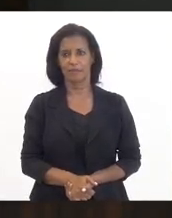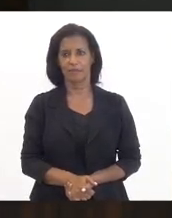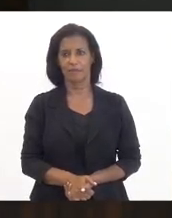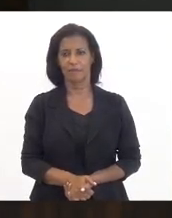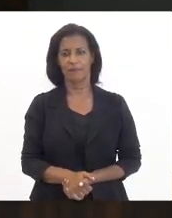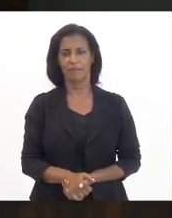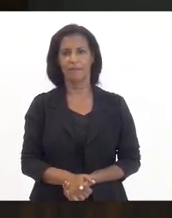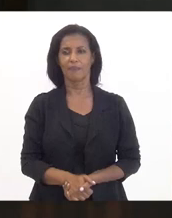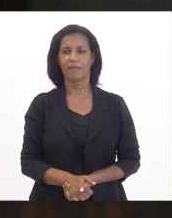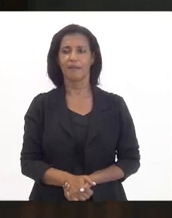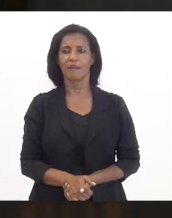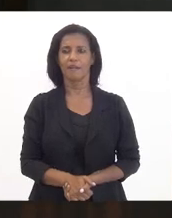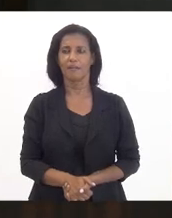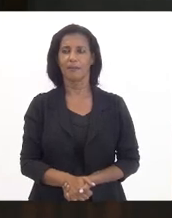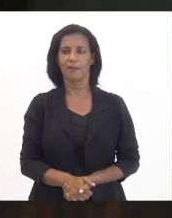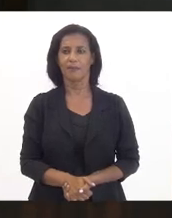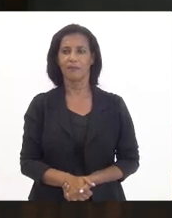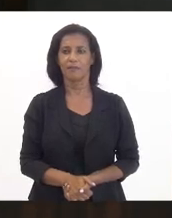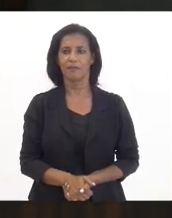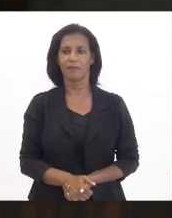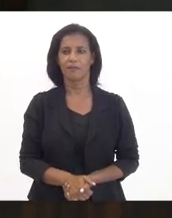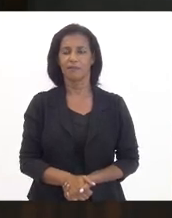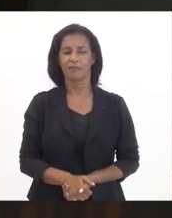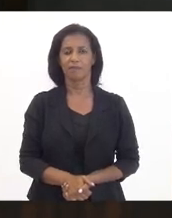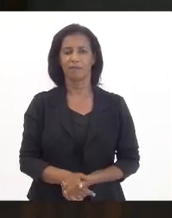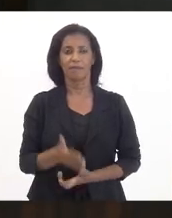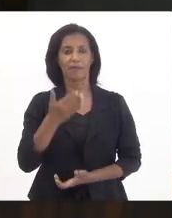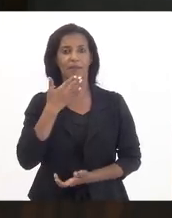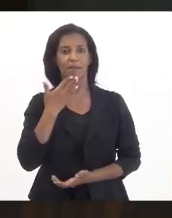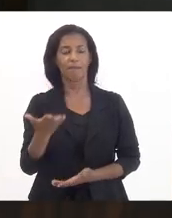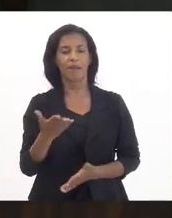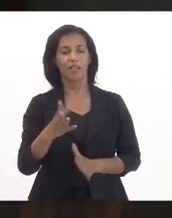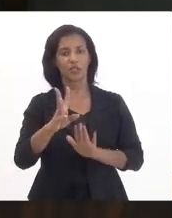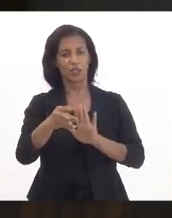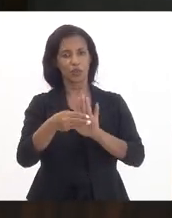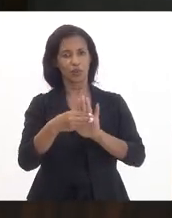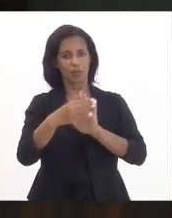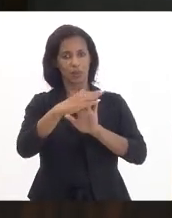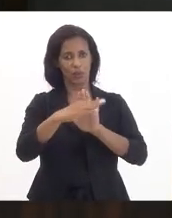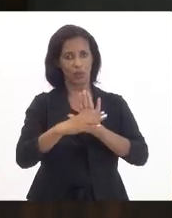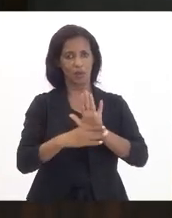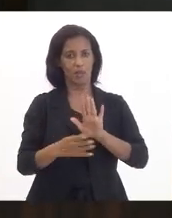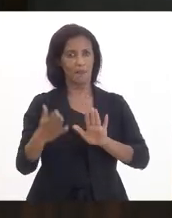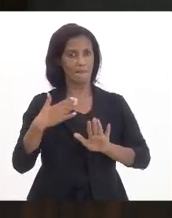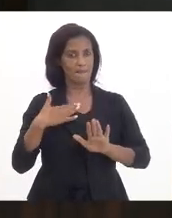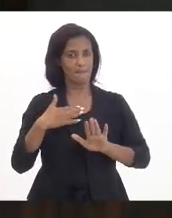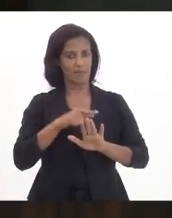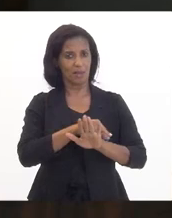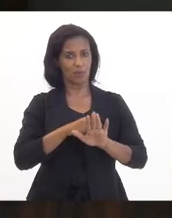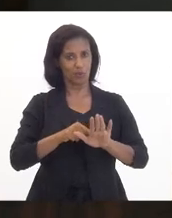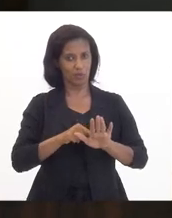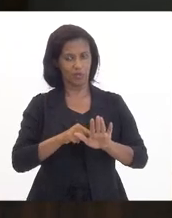Marquinha danada, hein? Você não me entregou, né? Requer inclusão na ordem do dia do projeto de lei de minha autoria,